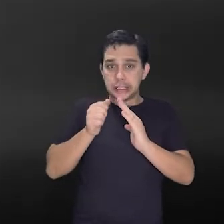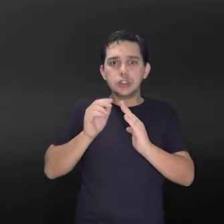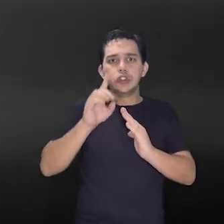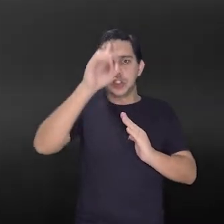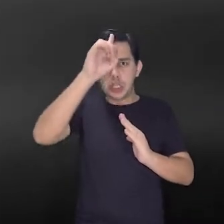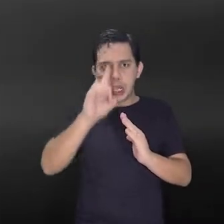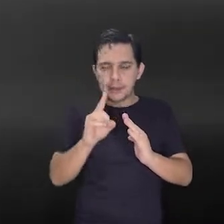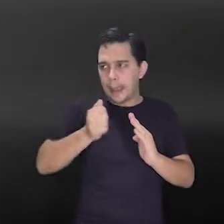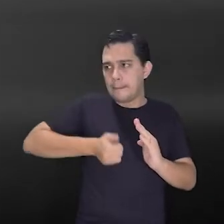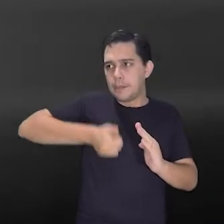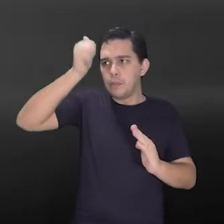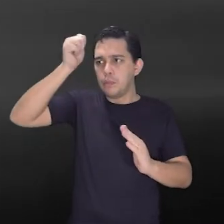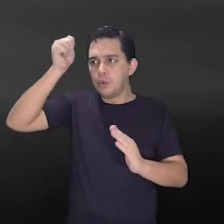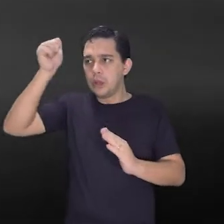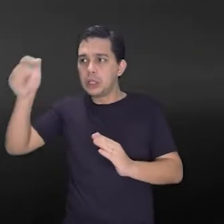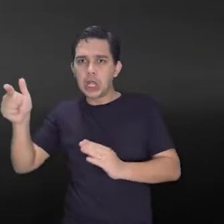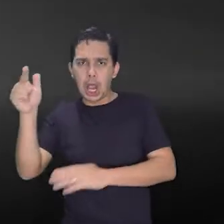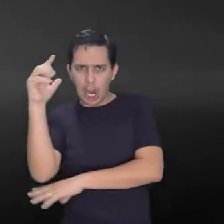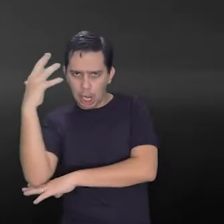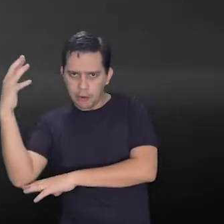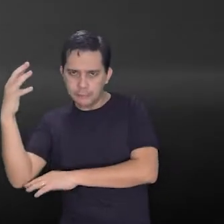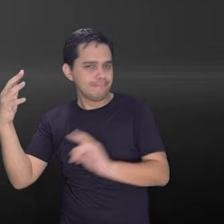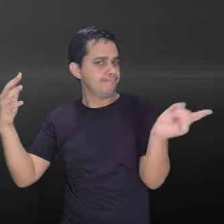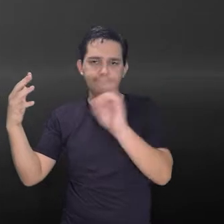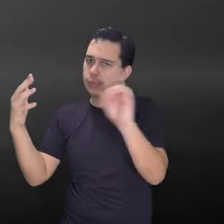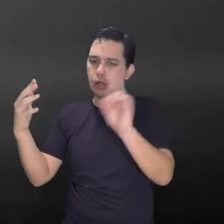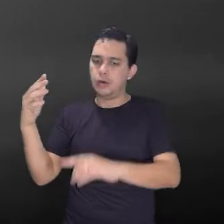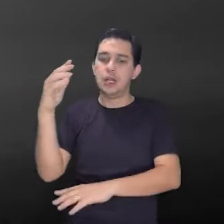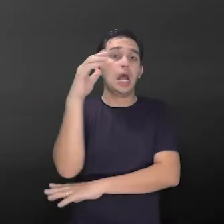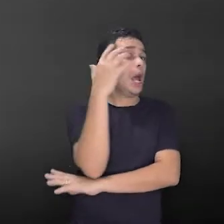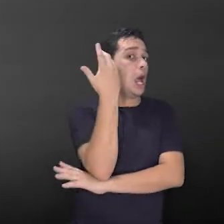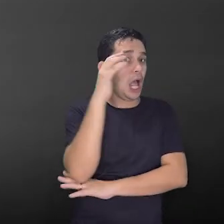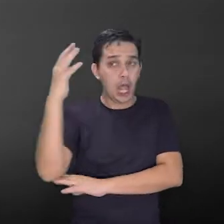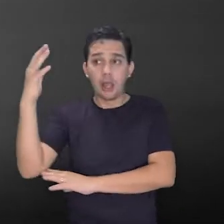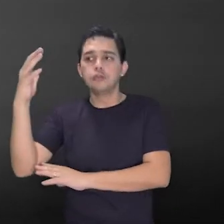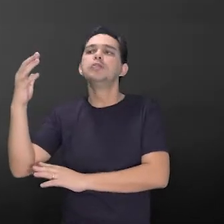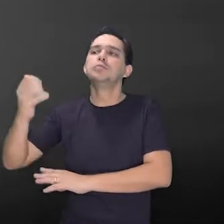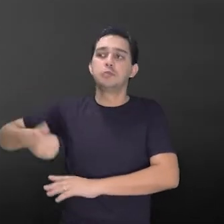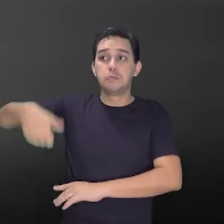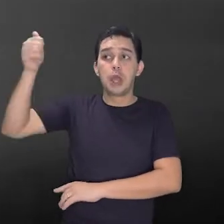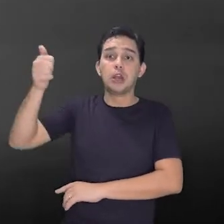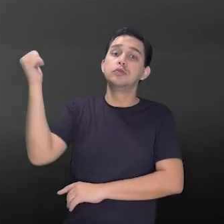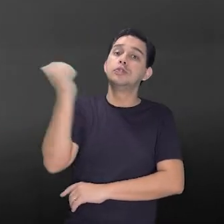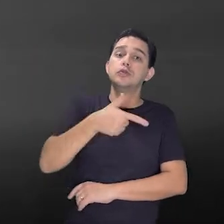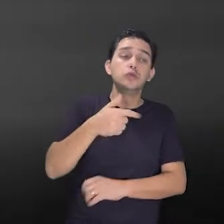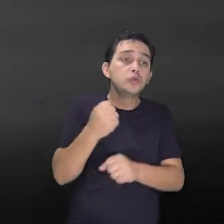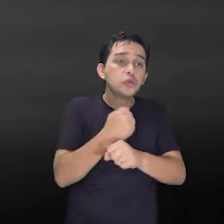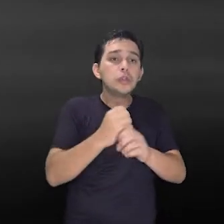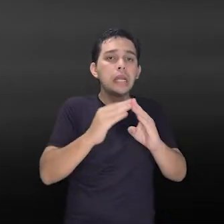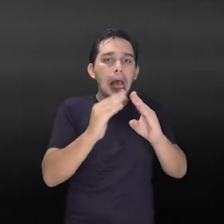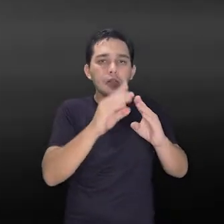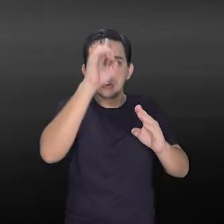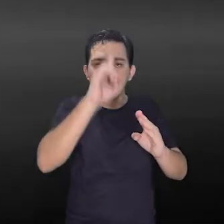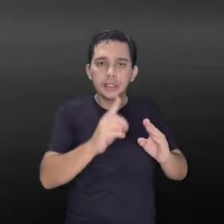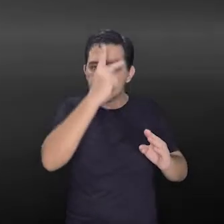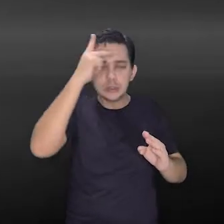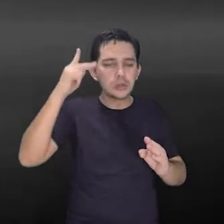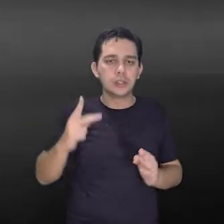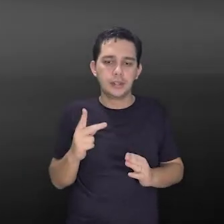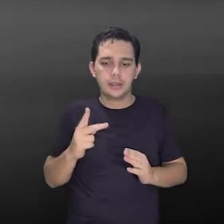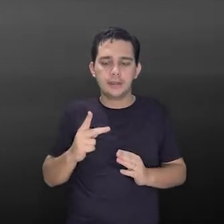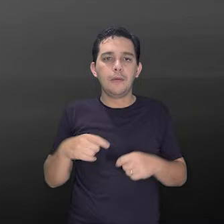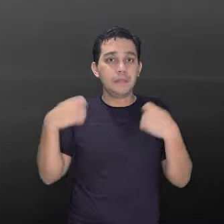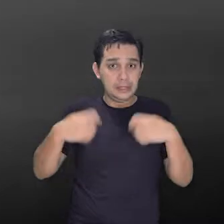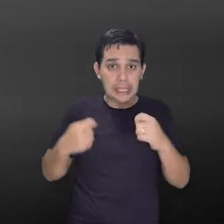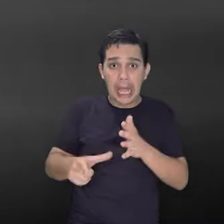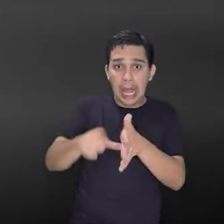equilibrado. É necessário, antes de construir residências, observar toda a legislação de proteção das áreas ambientalmente relevantes.